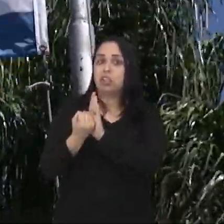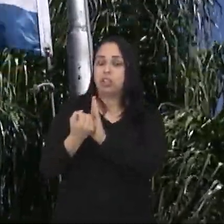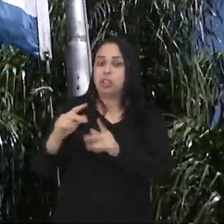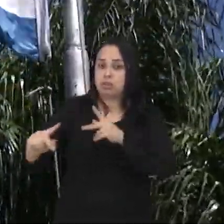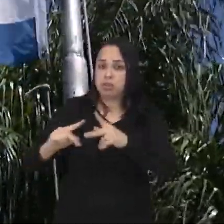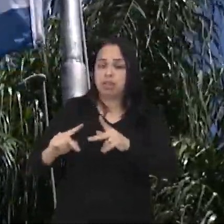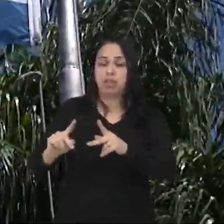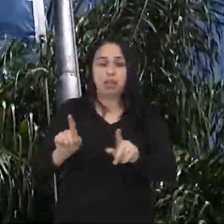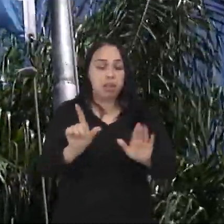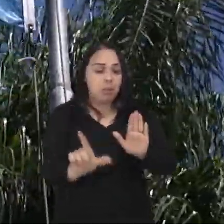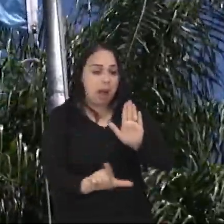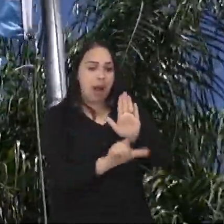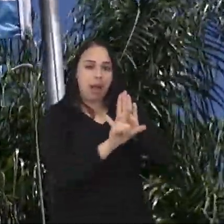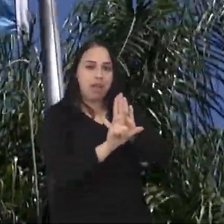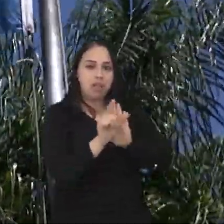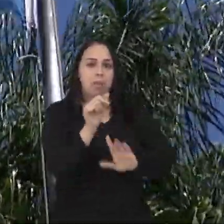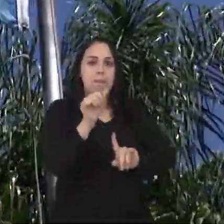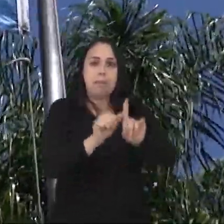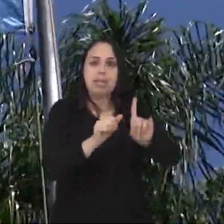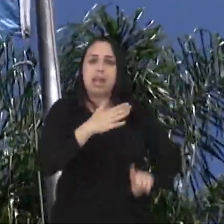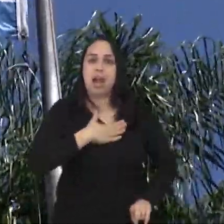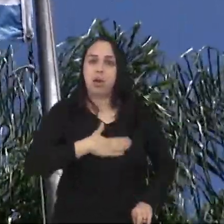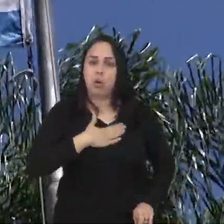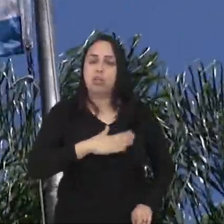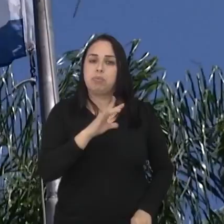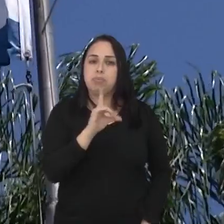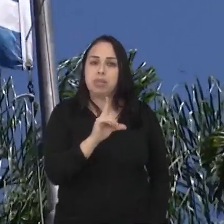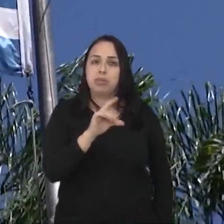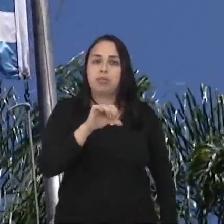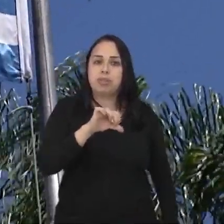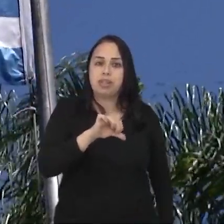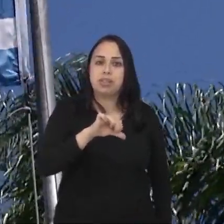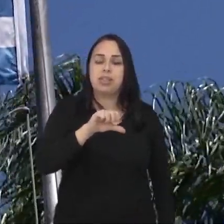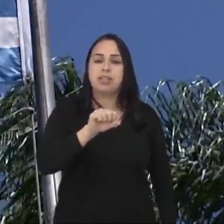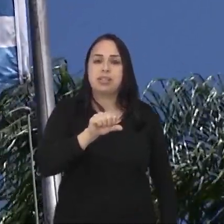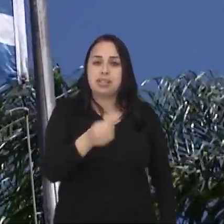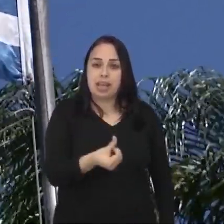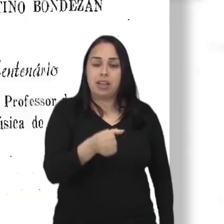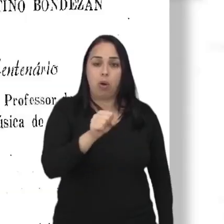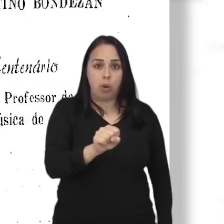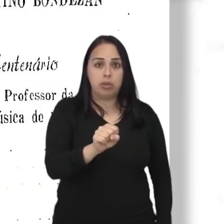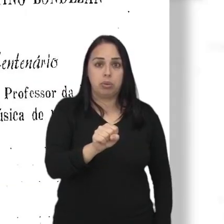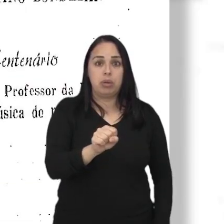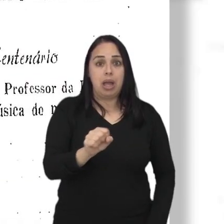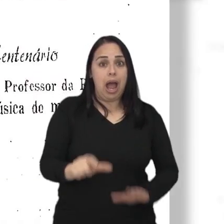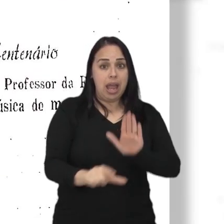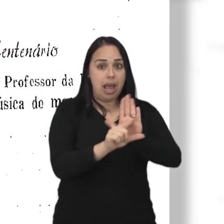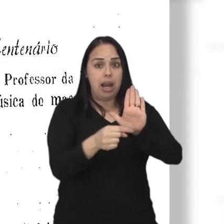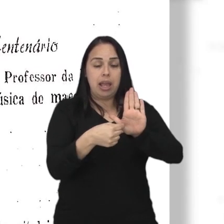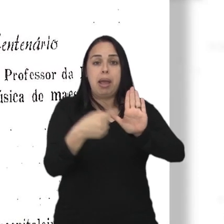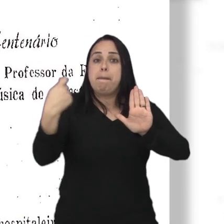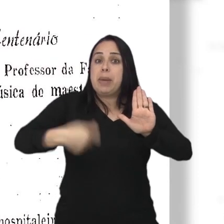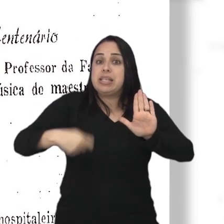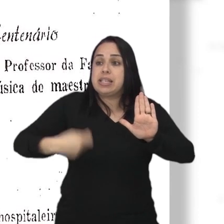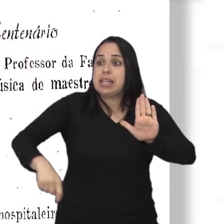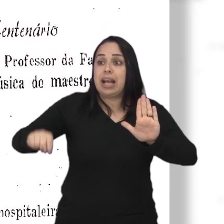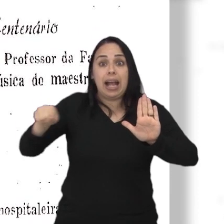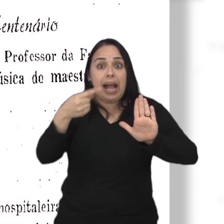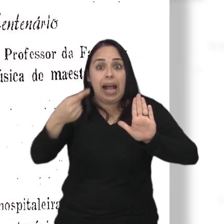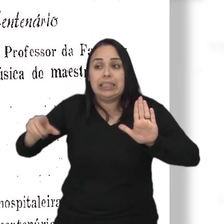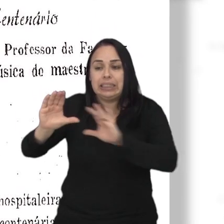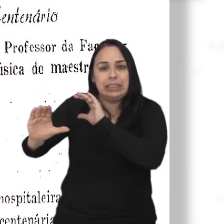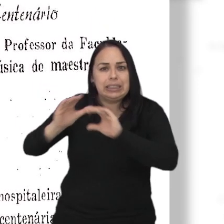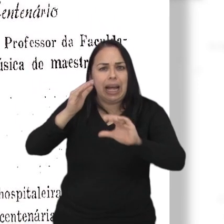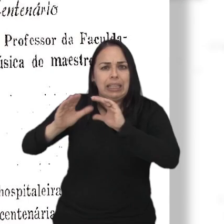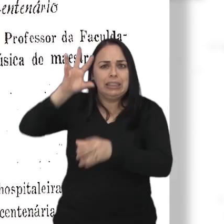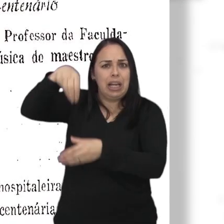século passado, em uma lei sancionada em agosto de 1968. Com a lei, ficou obrigatória a presença do